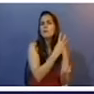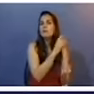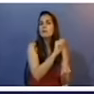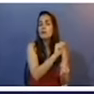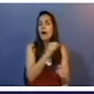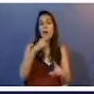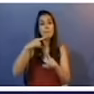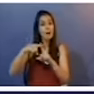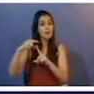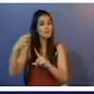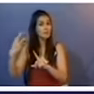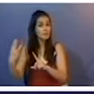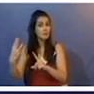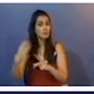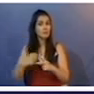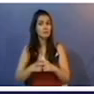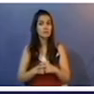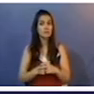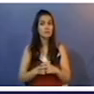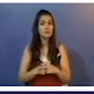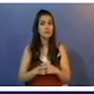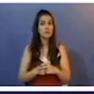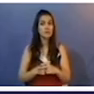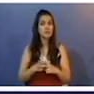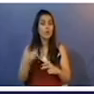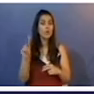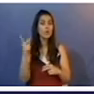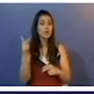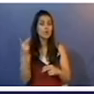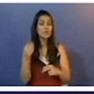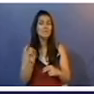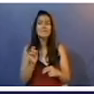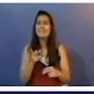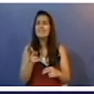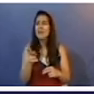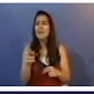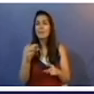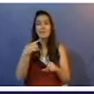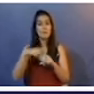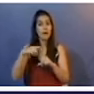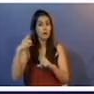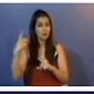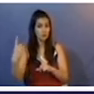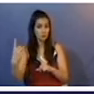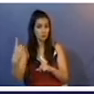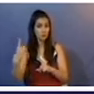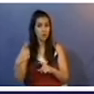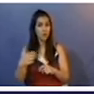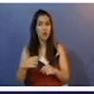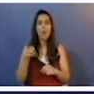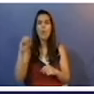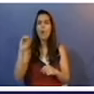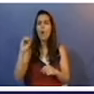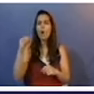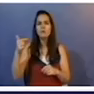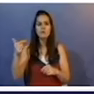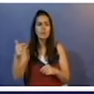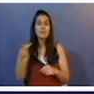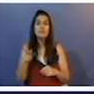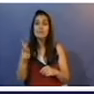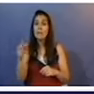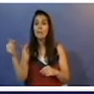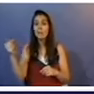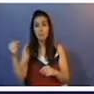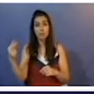mais 3. O hidrogênio, ele sempre tem a carga mais 1. O oxigênio, ele geralmente tem menos 2, ele está na família